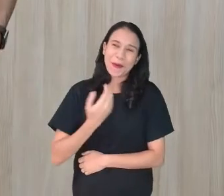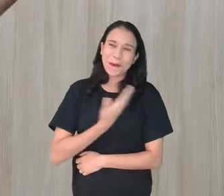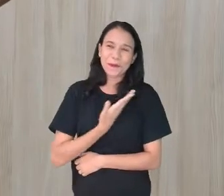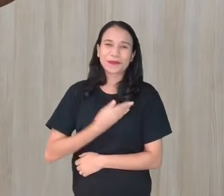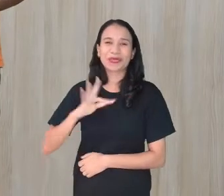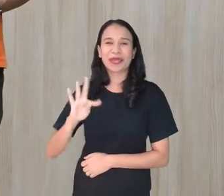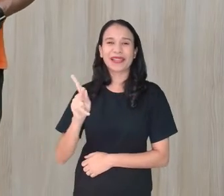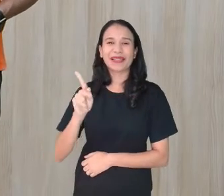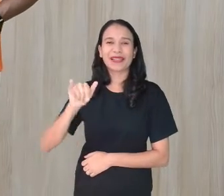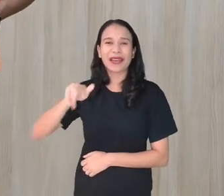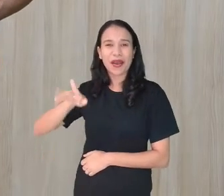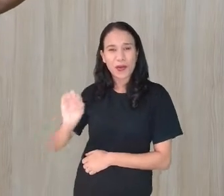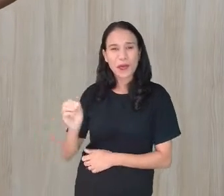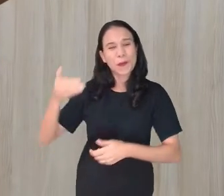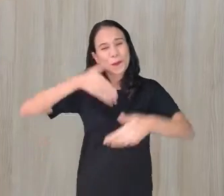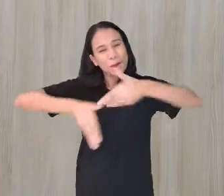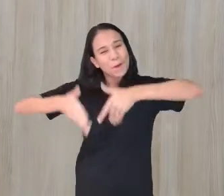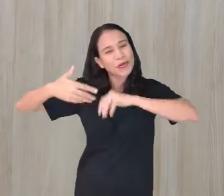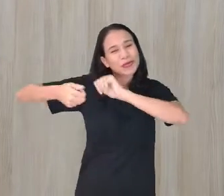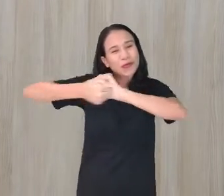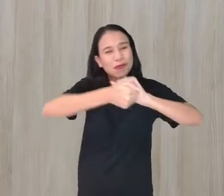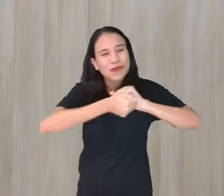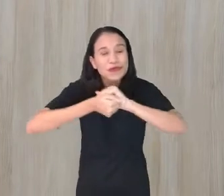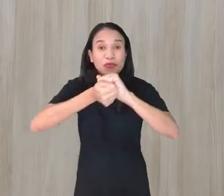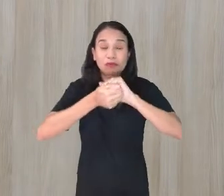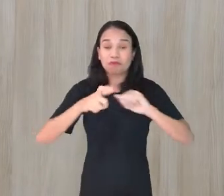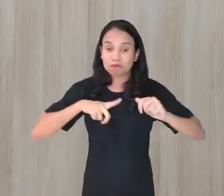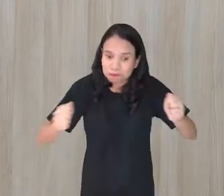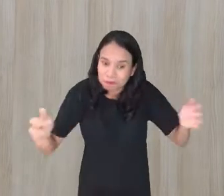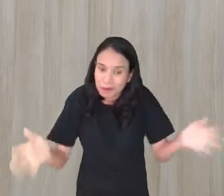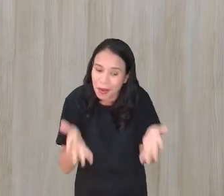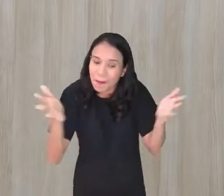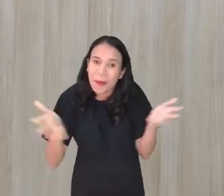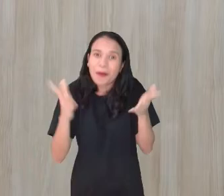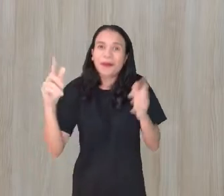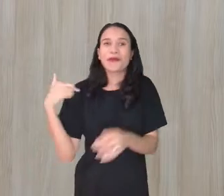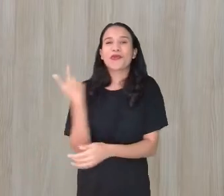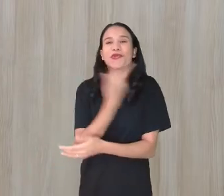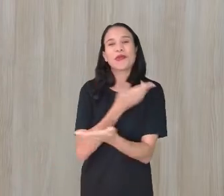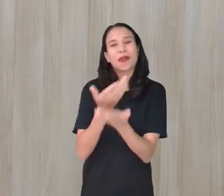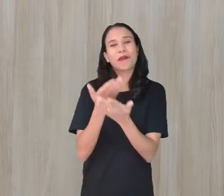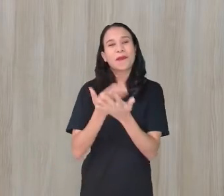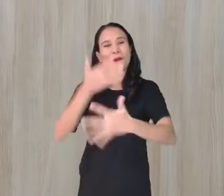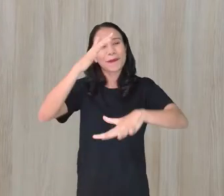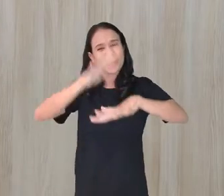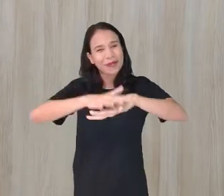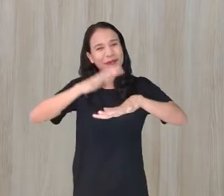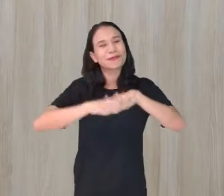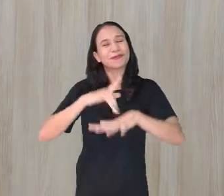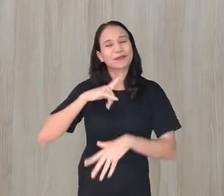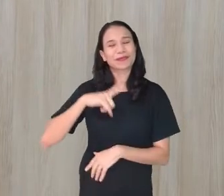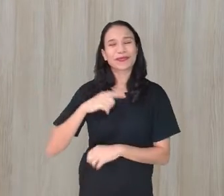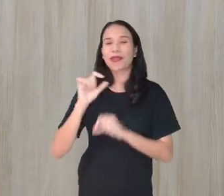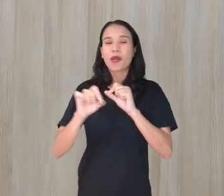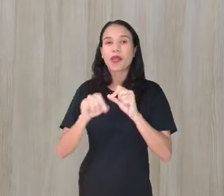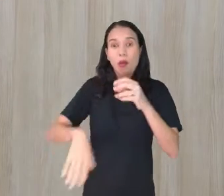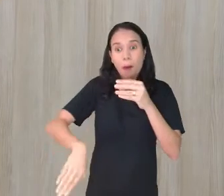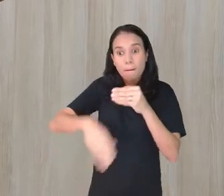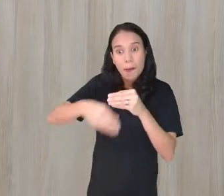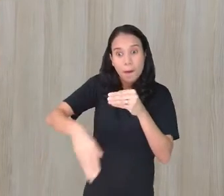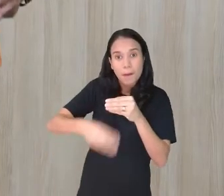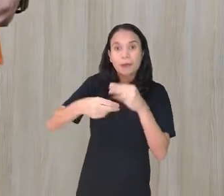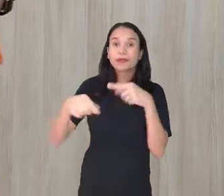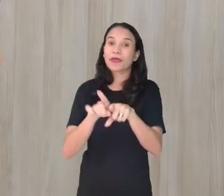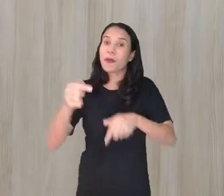Tiago participando aqui comigo, dando uma força aqui na nossa aula de matemática, com os seus comentários e